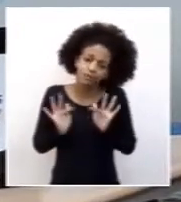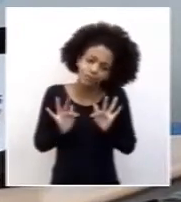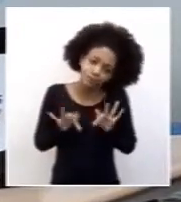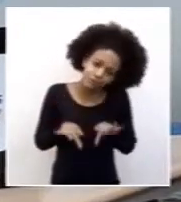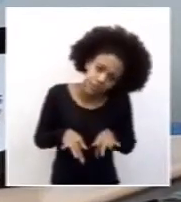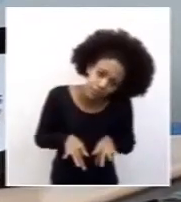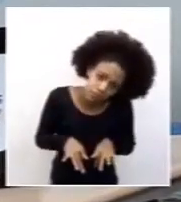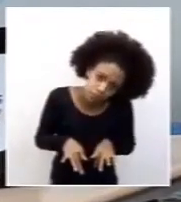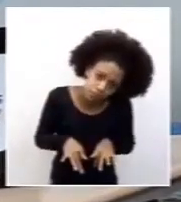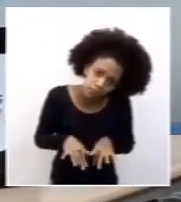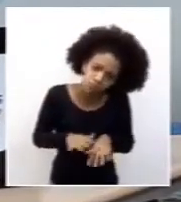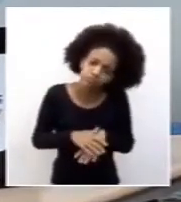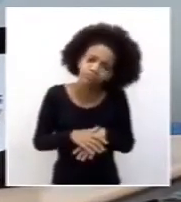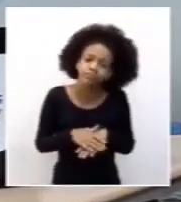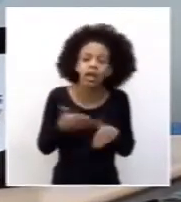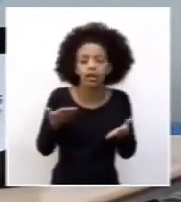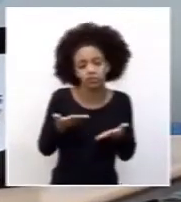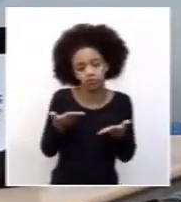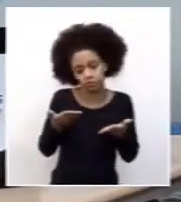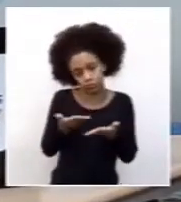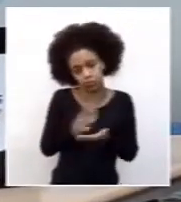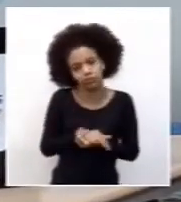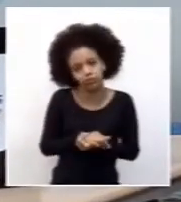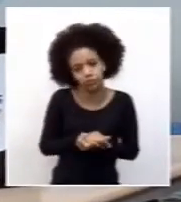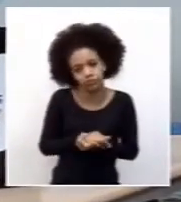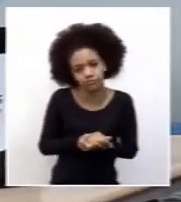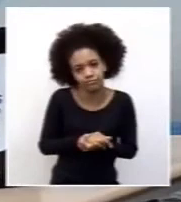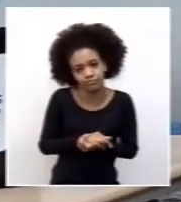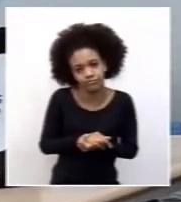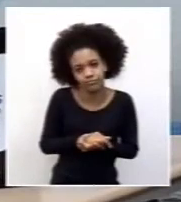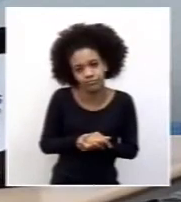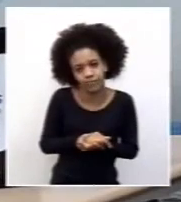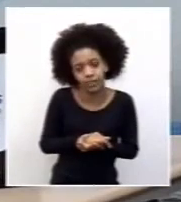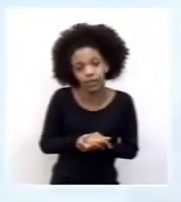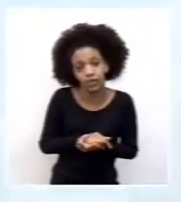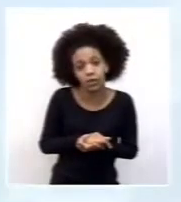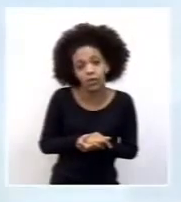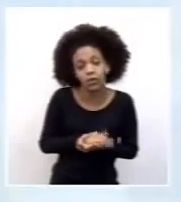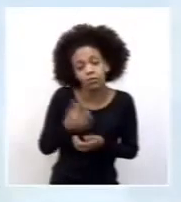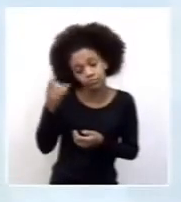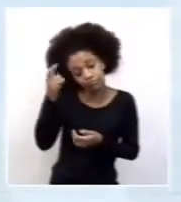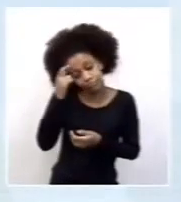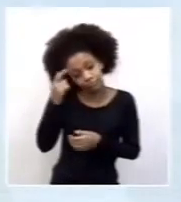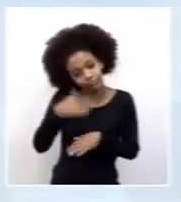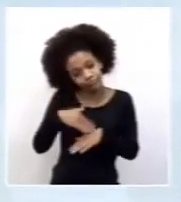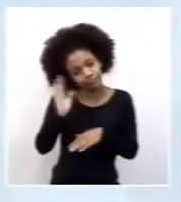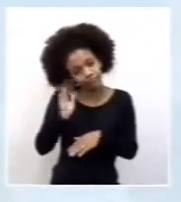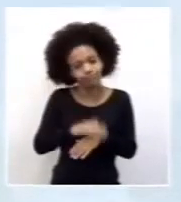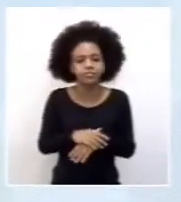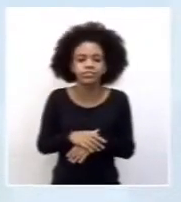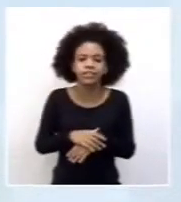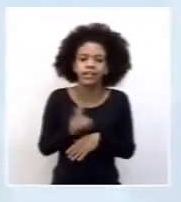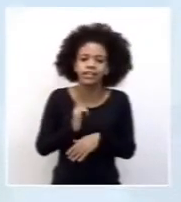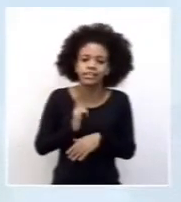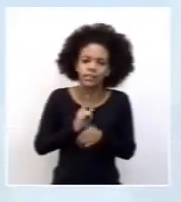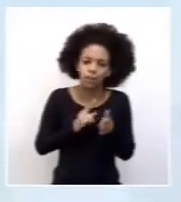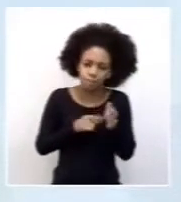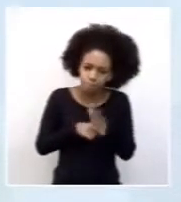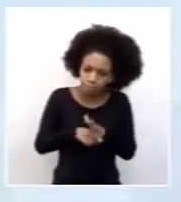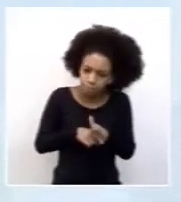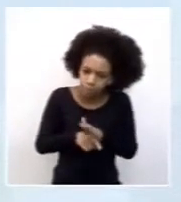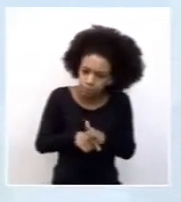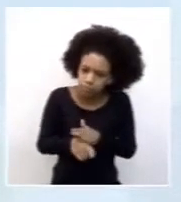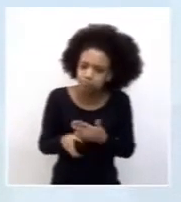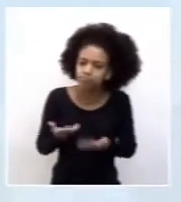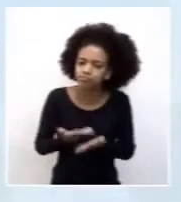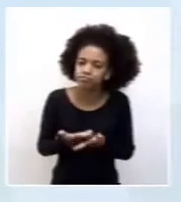finalmente desta ATPC, né? Por favor, nós vamos deixar o que eu saiba mais na tela para os professores terem um momento de aprofundamento dos